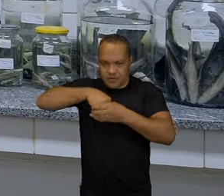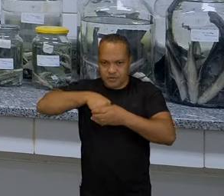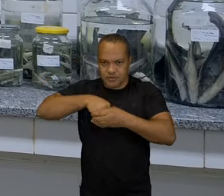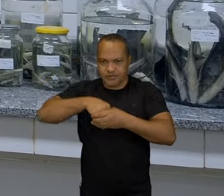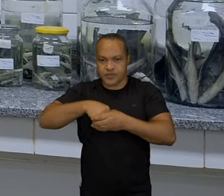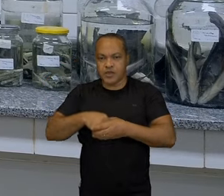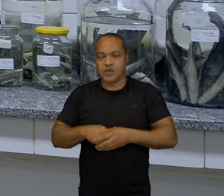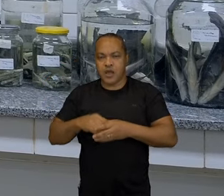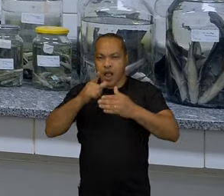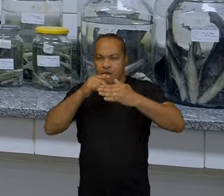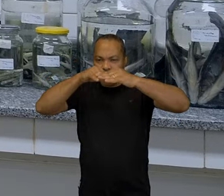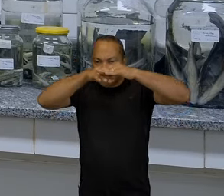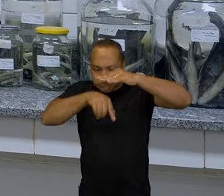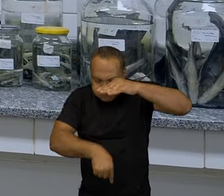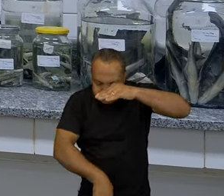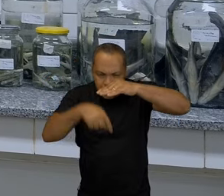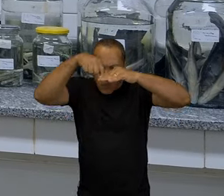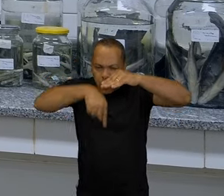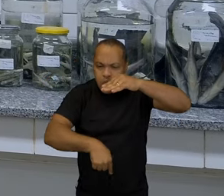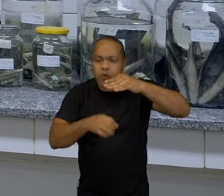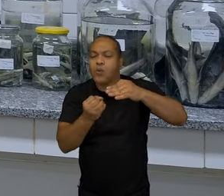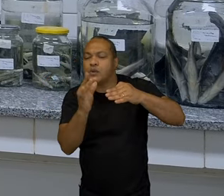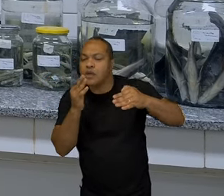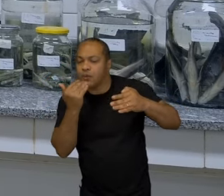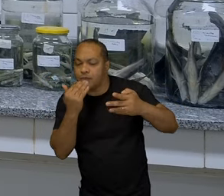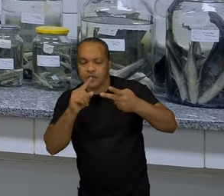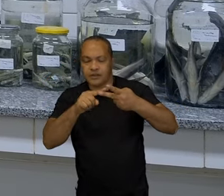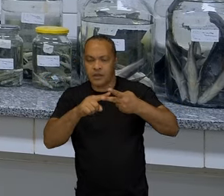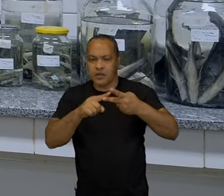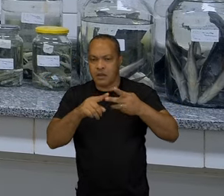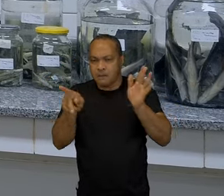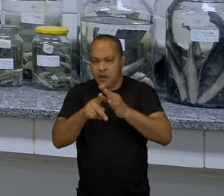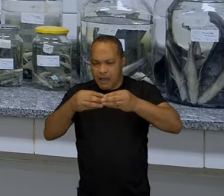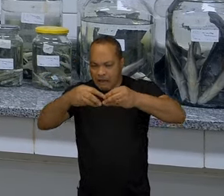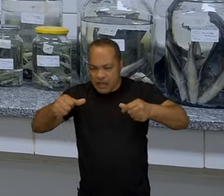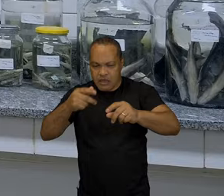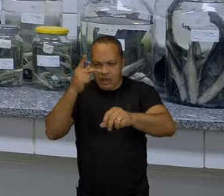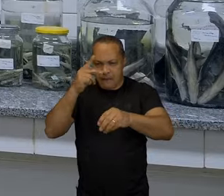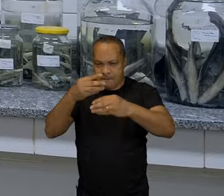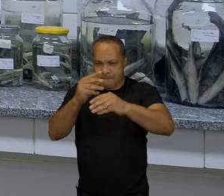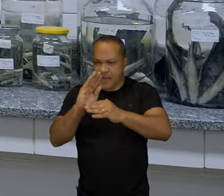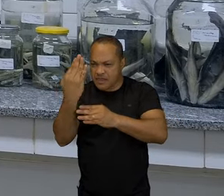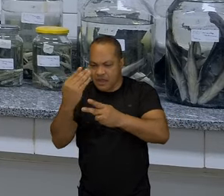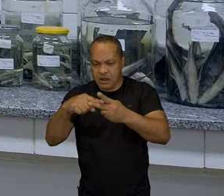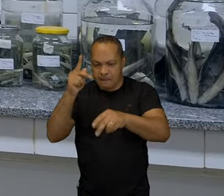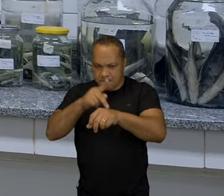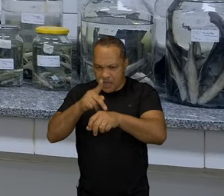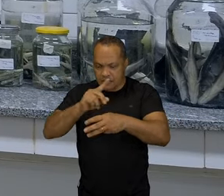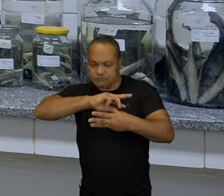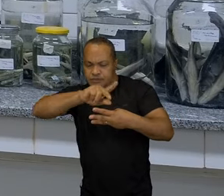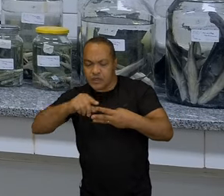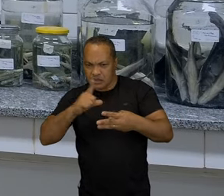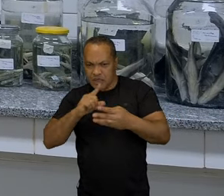como diferentes profundidades, diferentes tipos de substrato, como substratos de areia, cascalho ou de pedras,